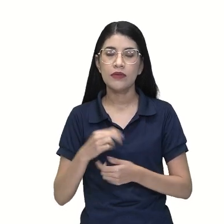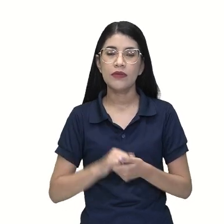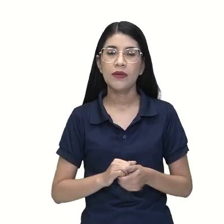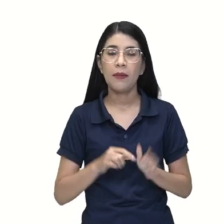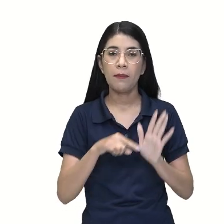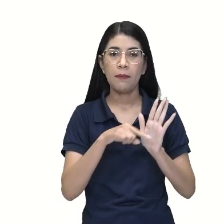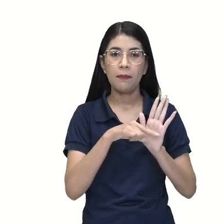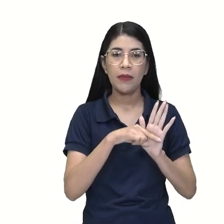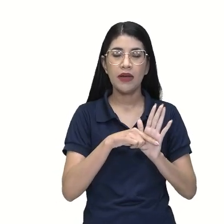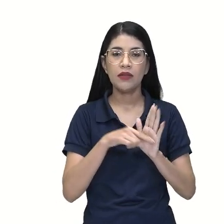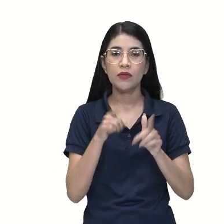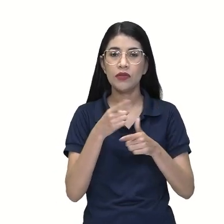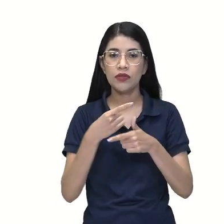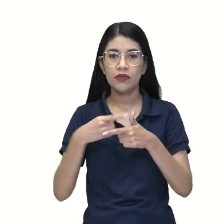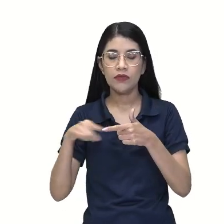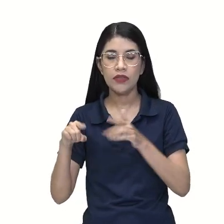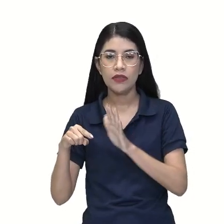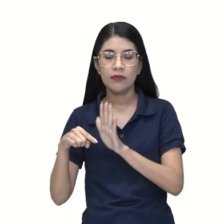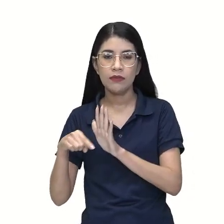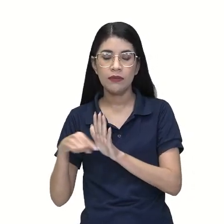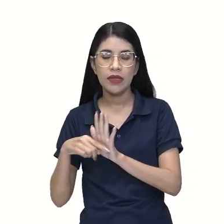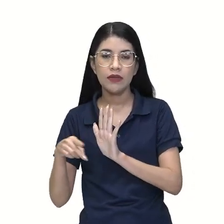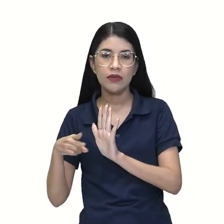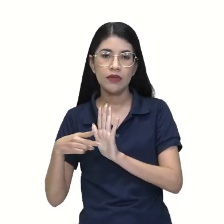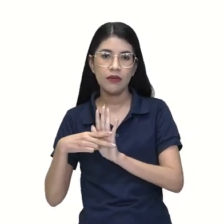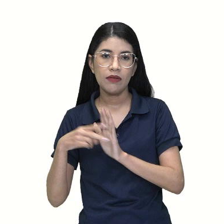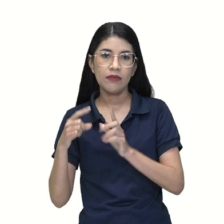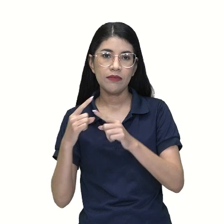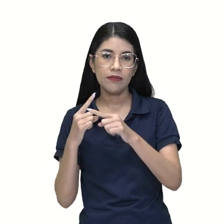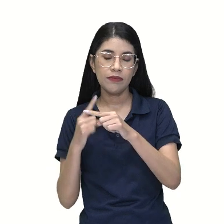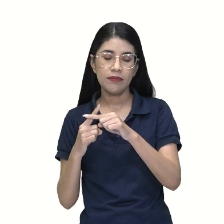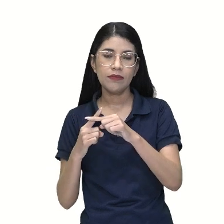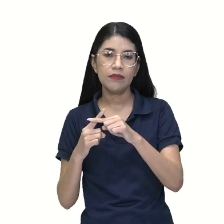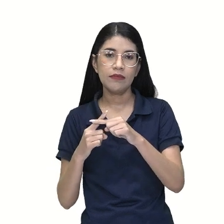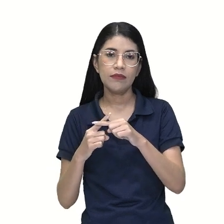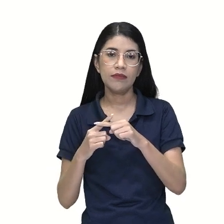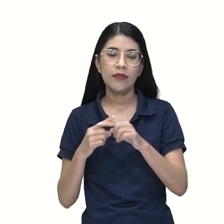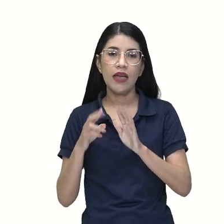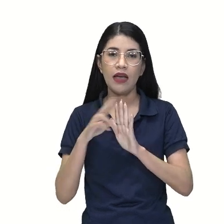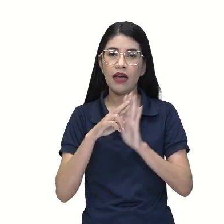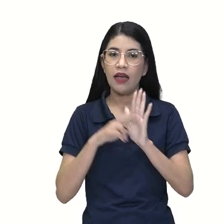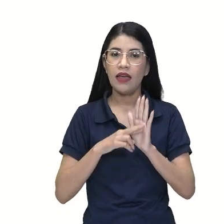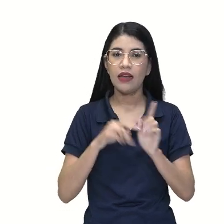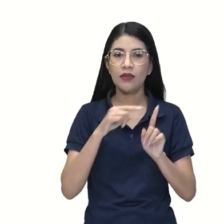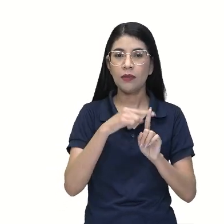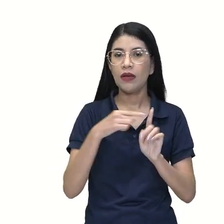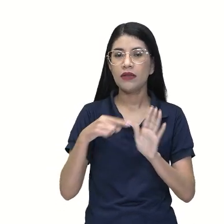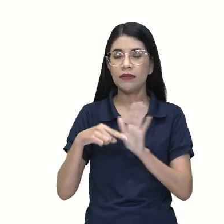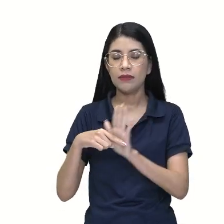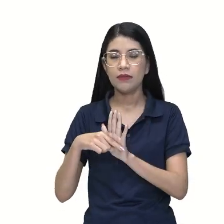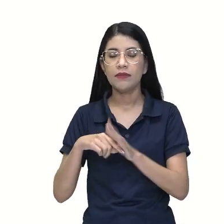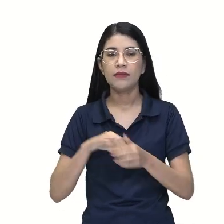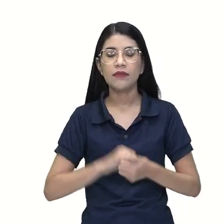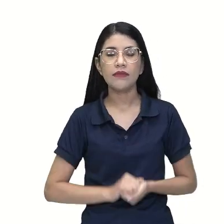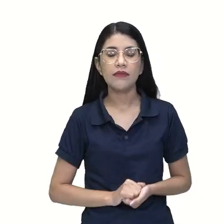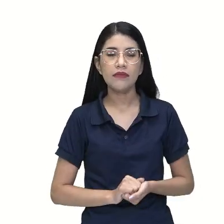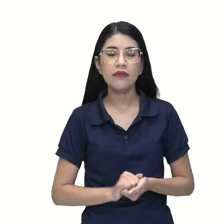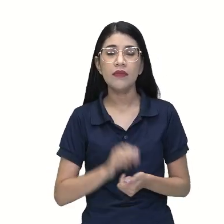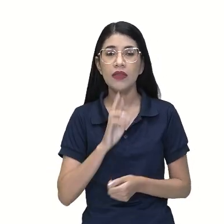Menos dividido para menos dá mais, ok? Joguinho de sinal aí para você. Então, o resultado